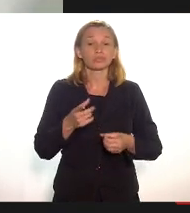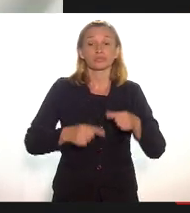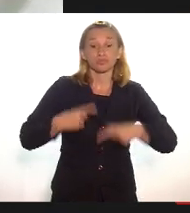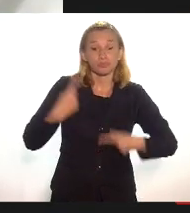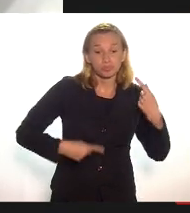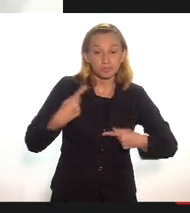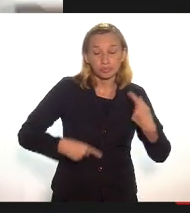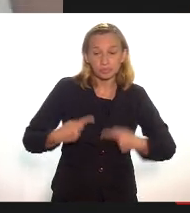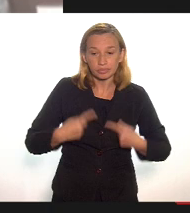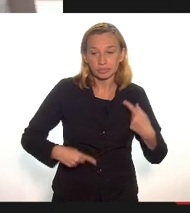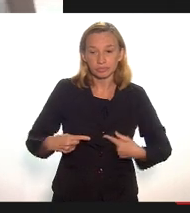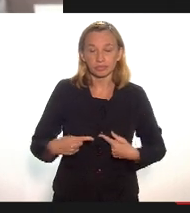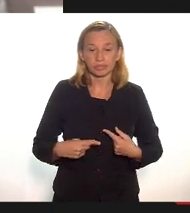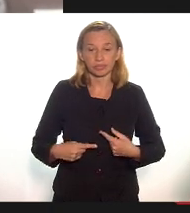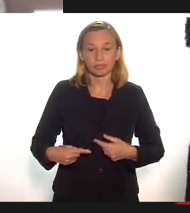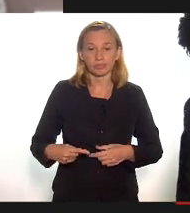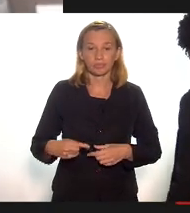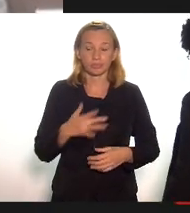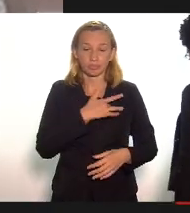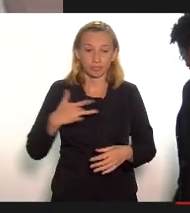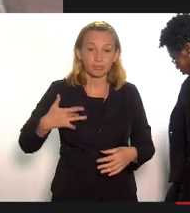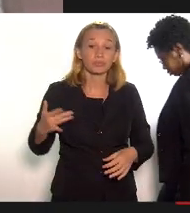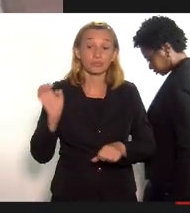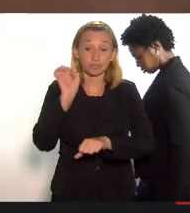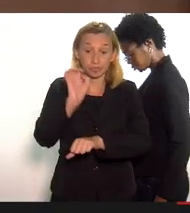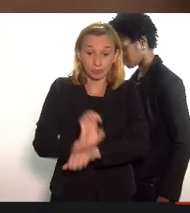de saúde do Estado.